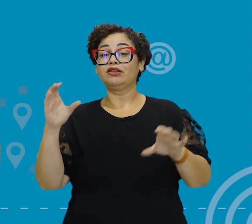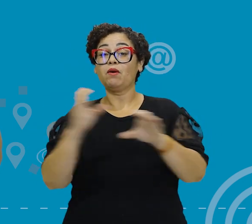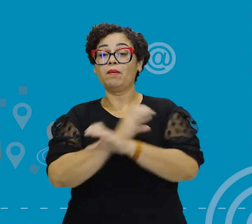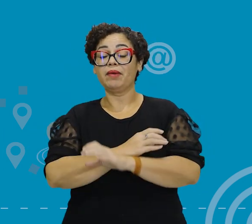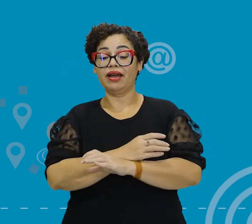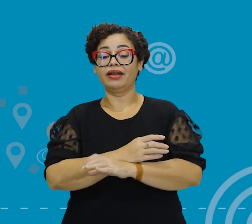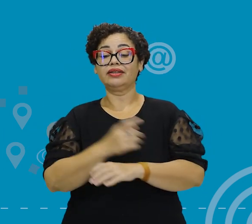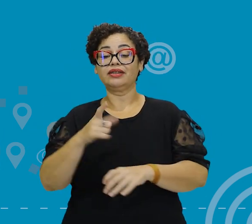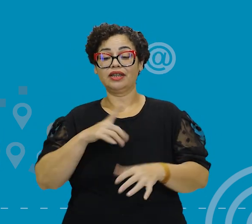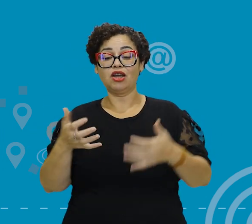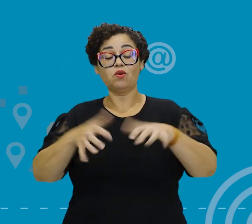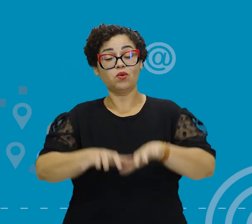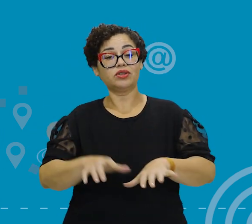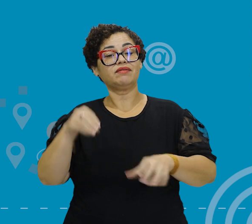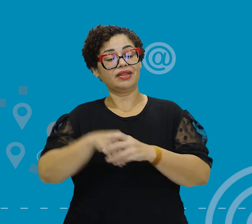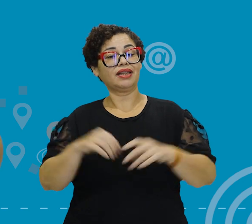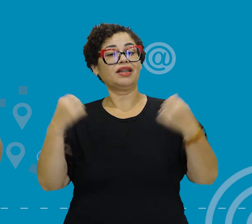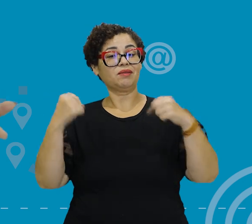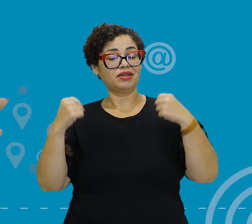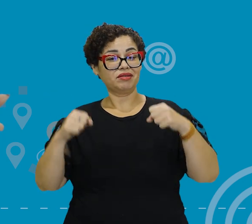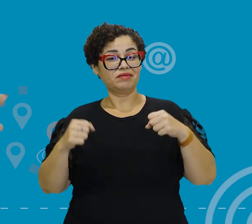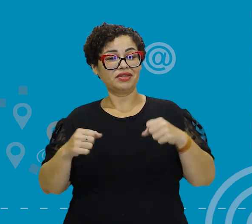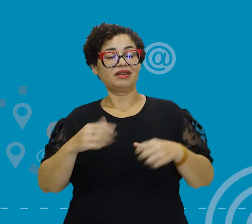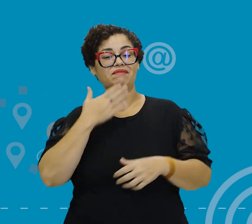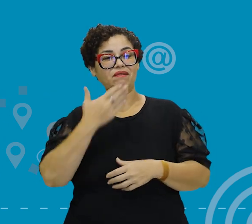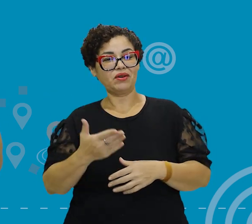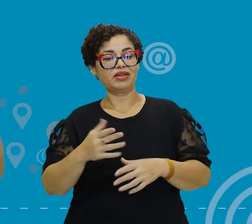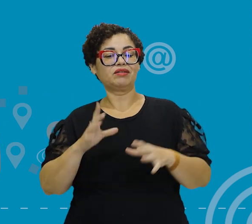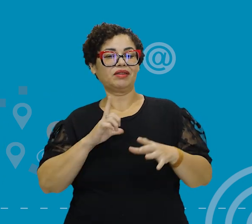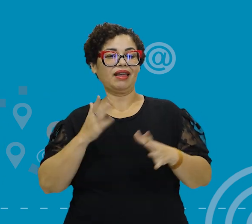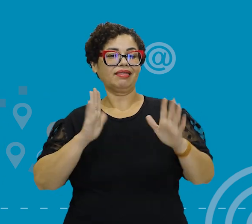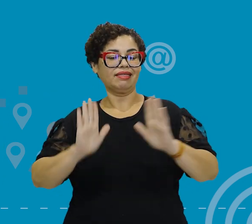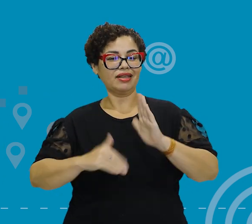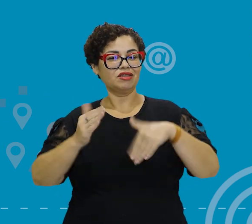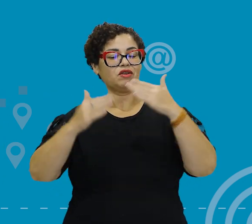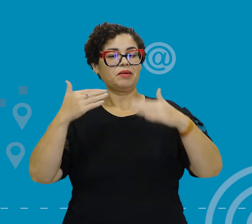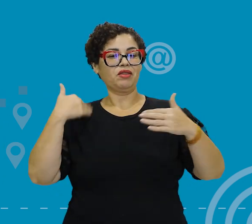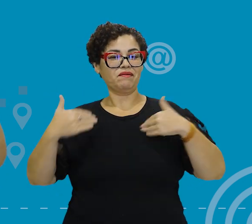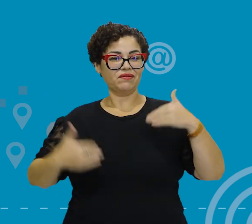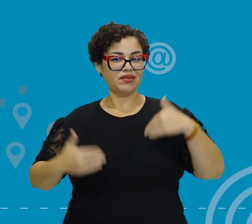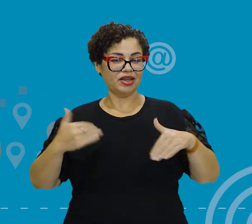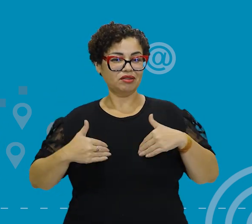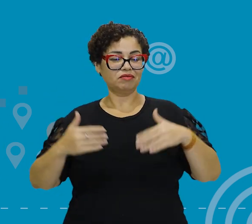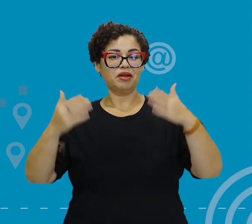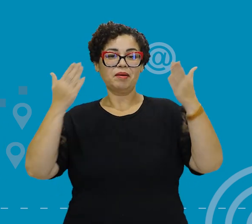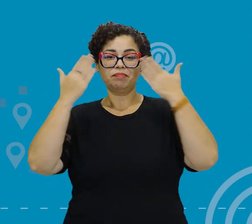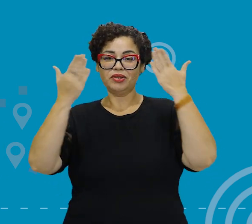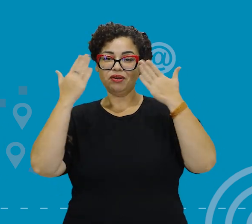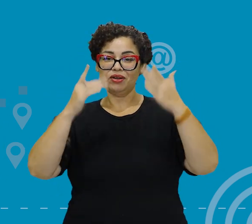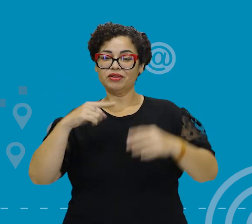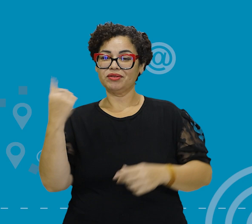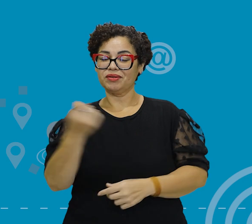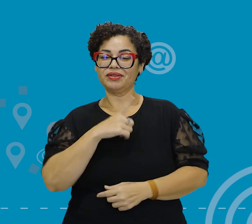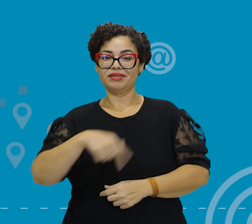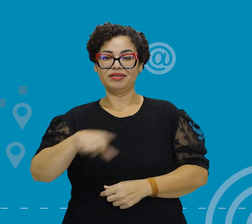e inclusivas na educação física, favorecendo tanto o desenvolvimento físico quanto psicológico dos